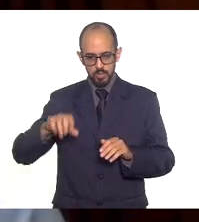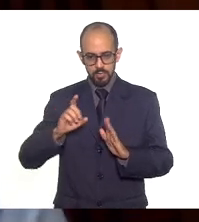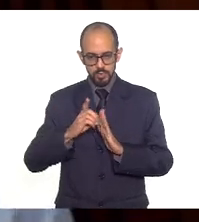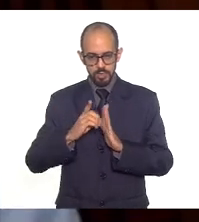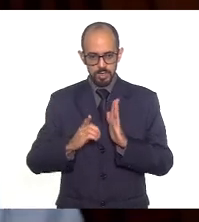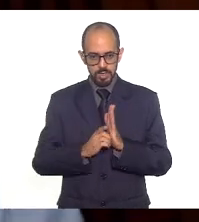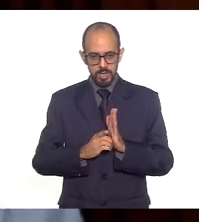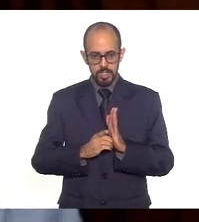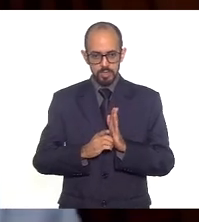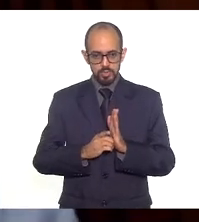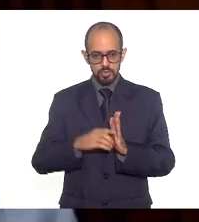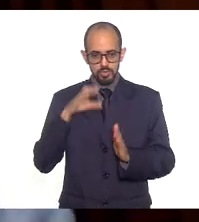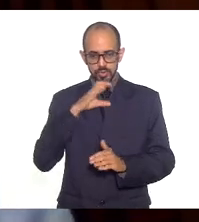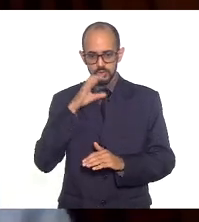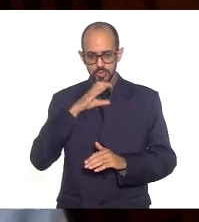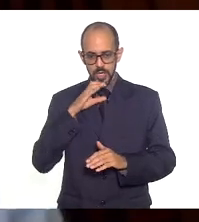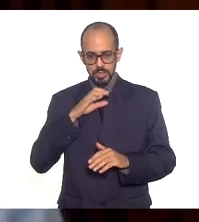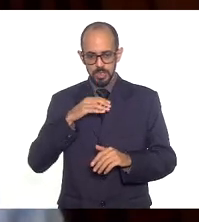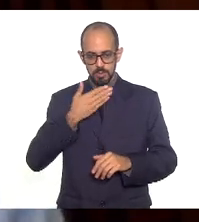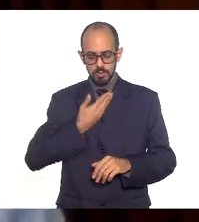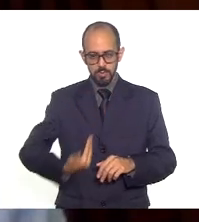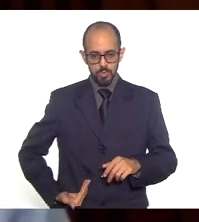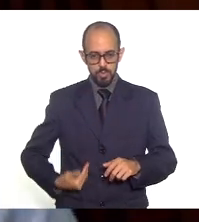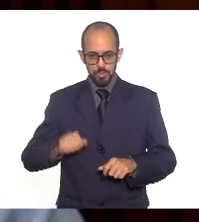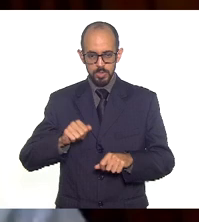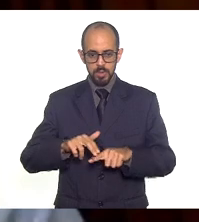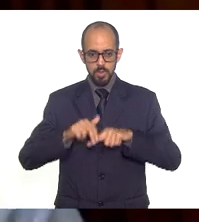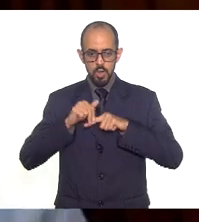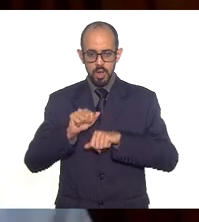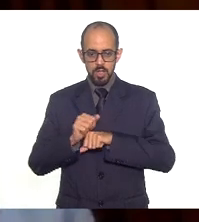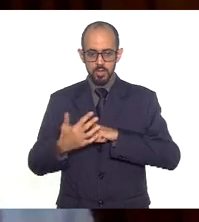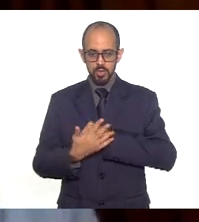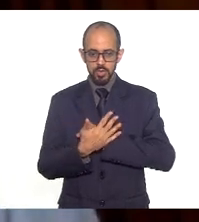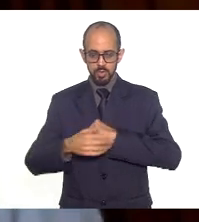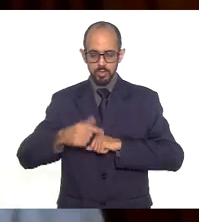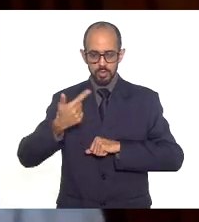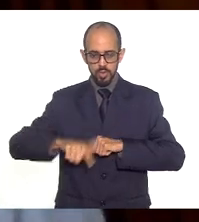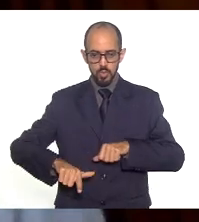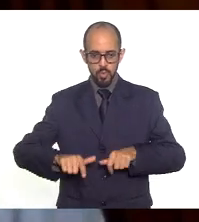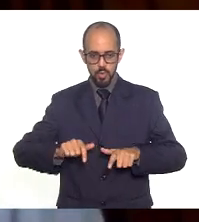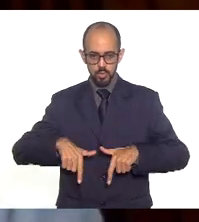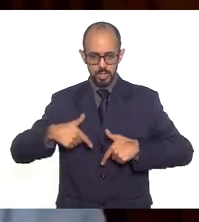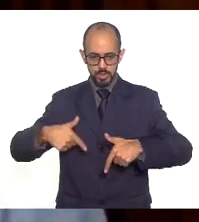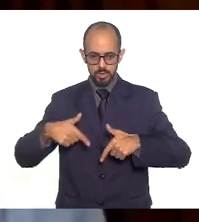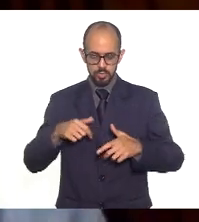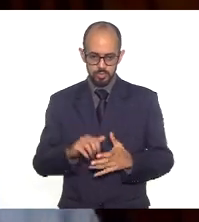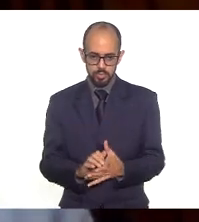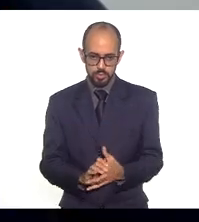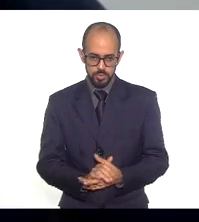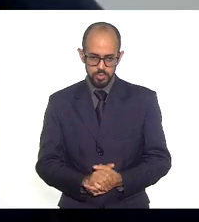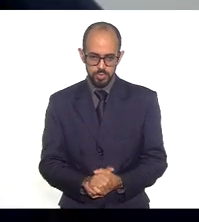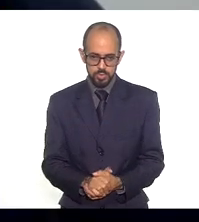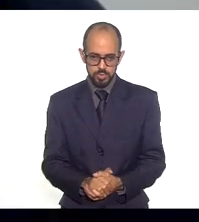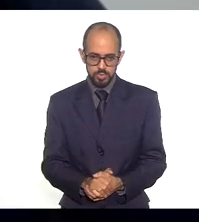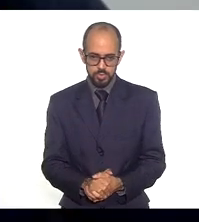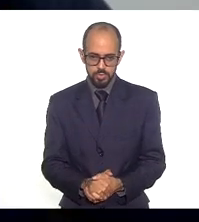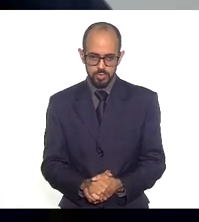estado de calamidade pública no Estado do Rio de Janeiro em decorrência do novo coronavírus e da outras providências. Os